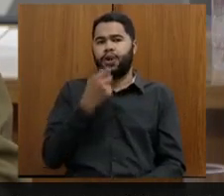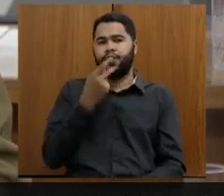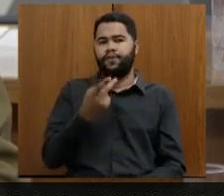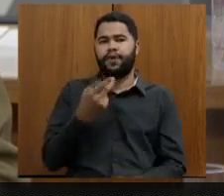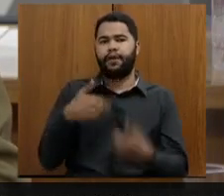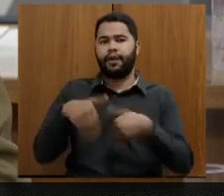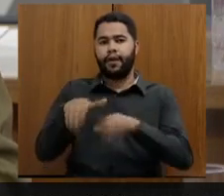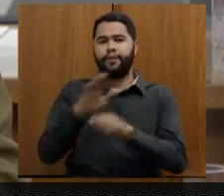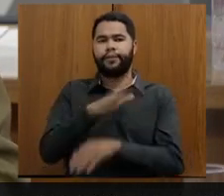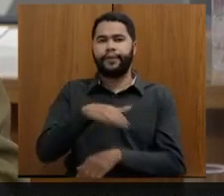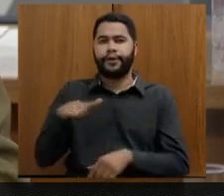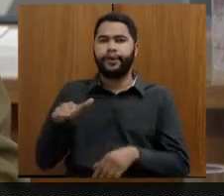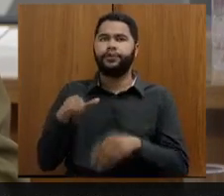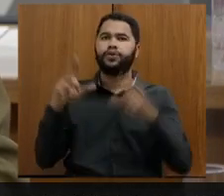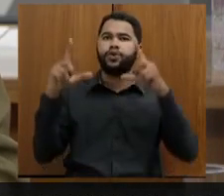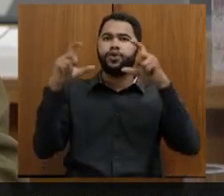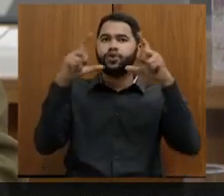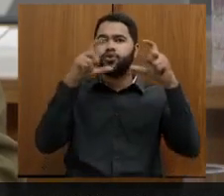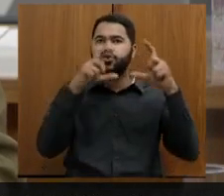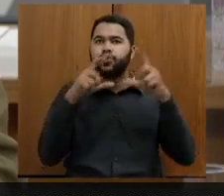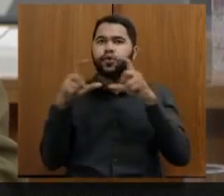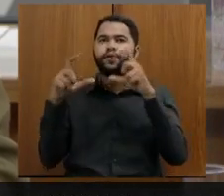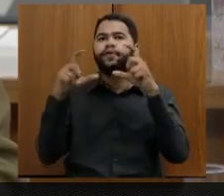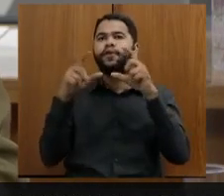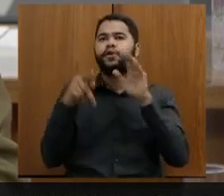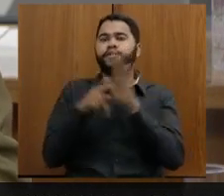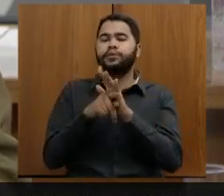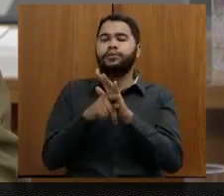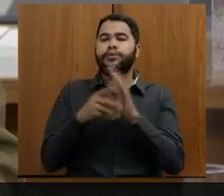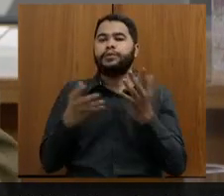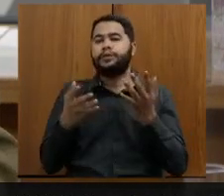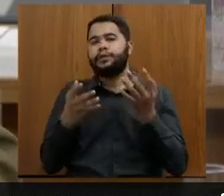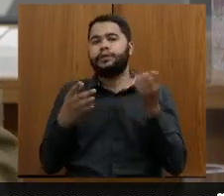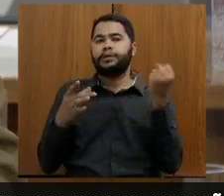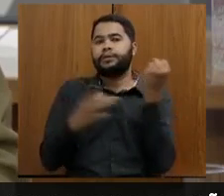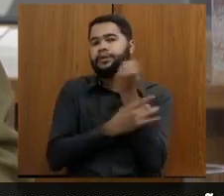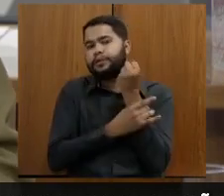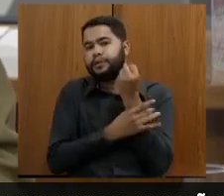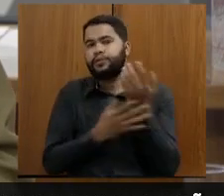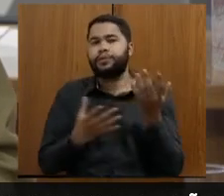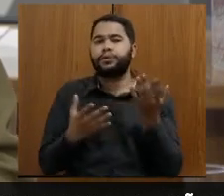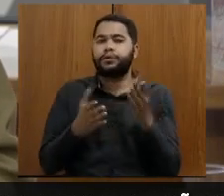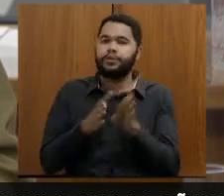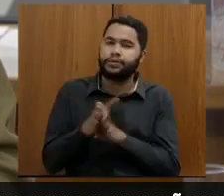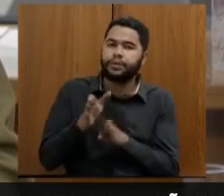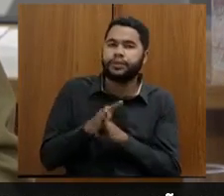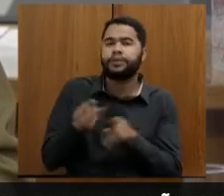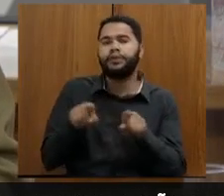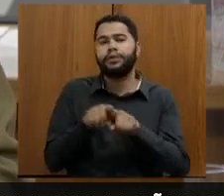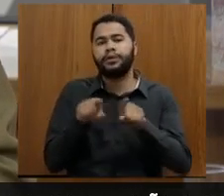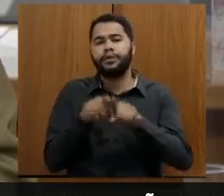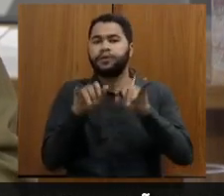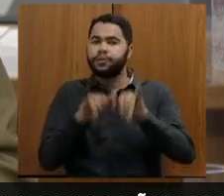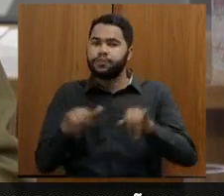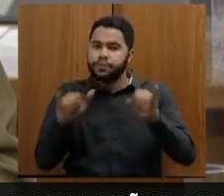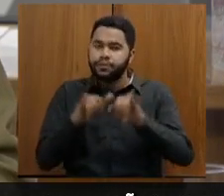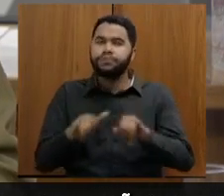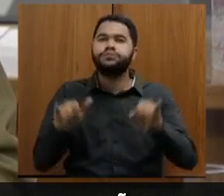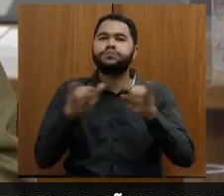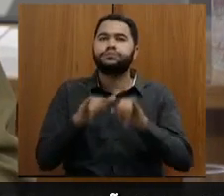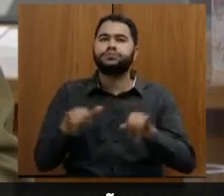também e senta lá e tirar foto e ali a gente passa dicas de segurança ali a gente passa as informações